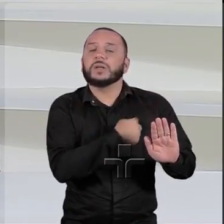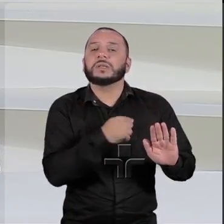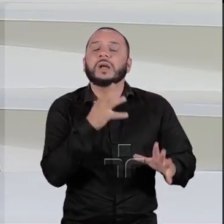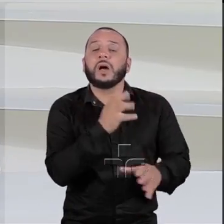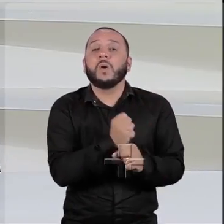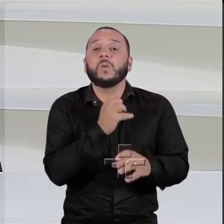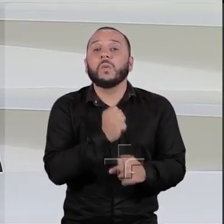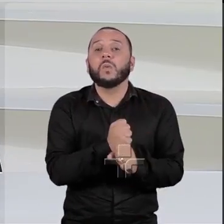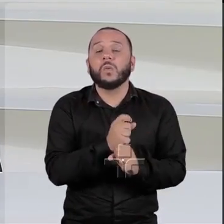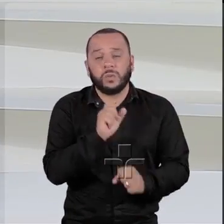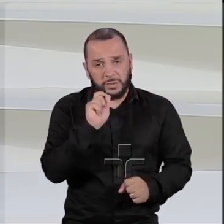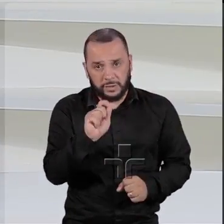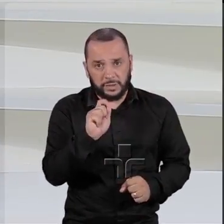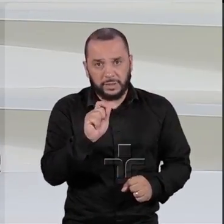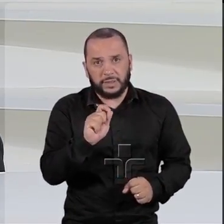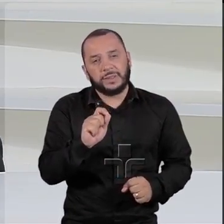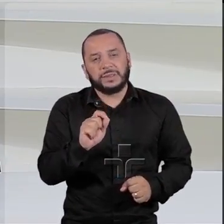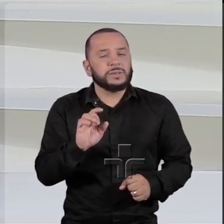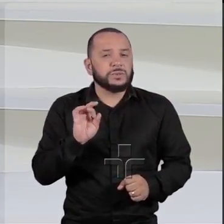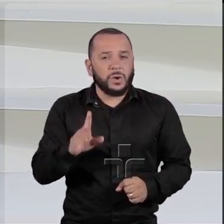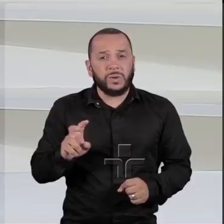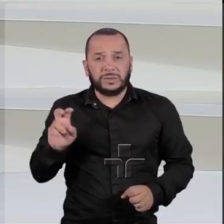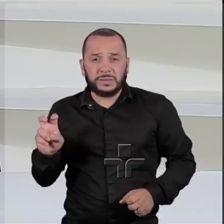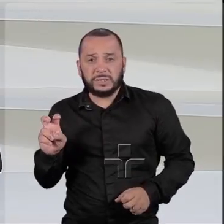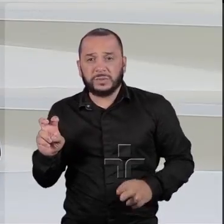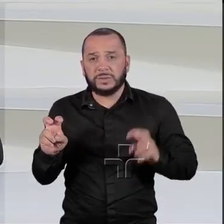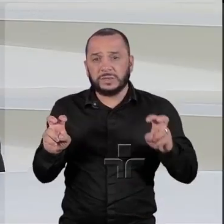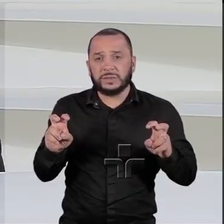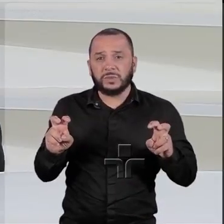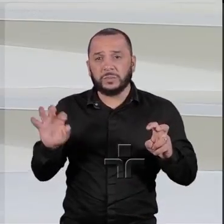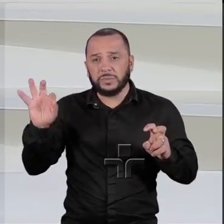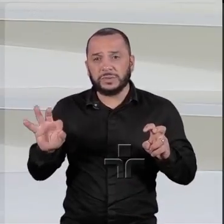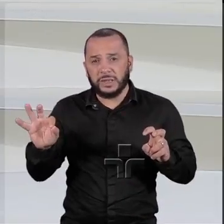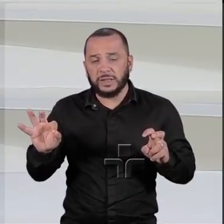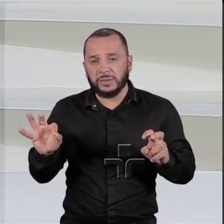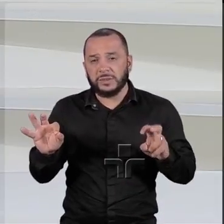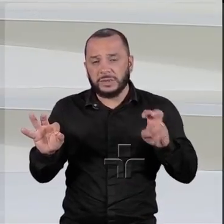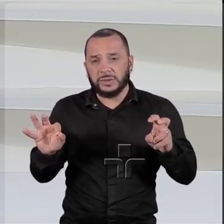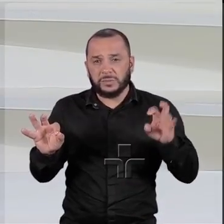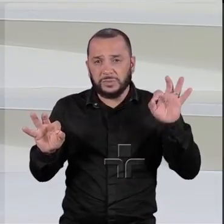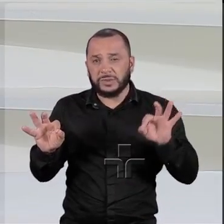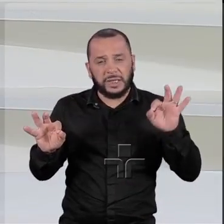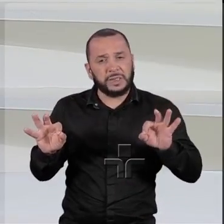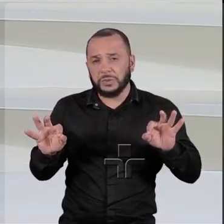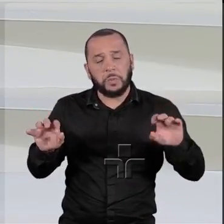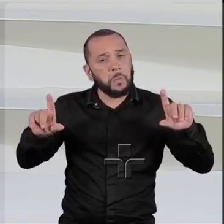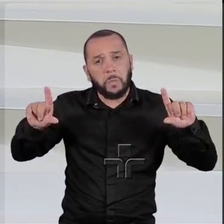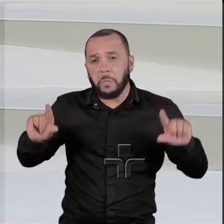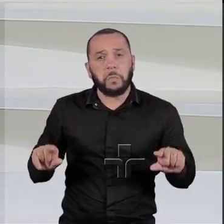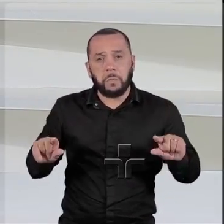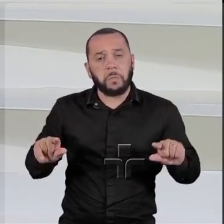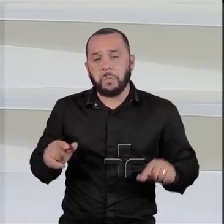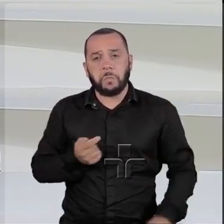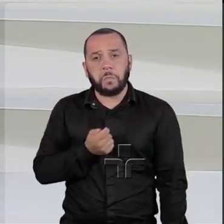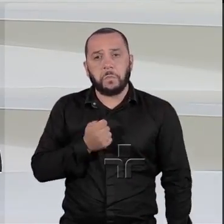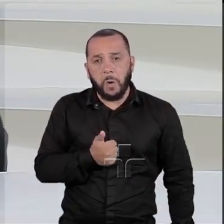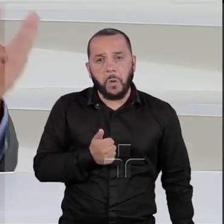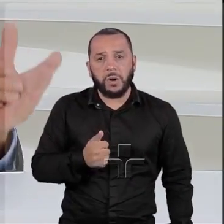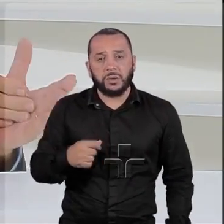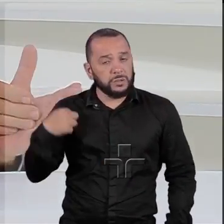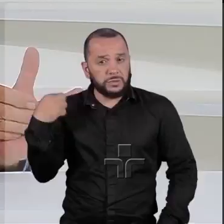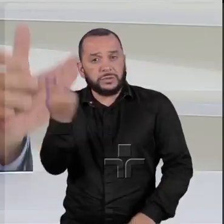necessária uma contribuição de 5 e 5, muito menor do que a de hoje. Então, nosso objetivo